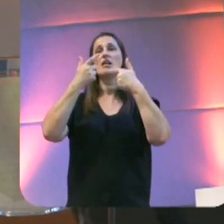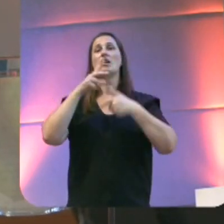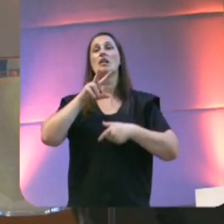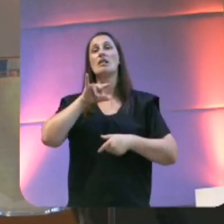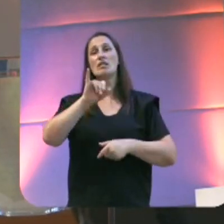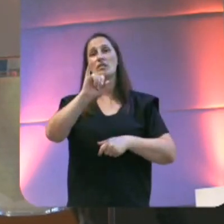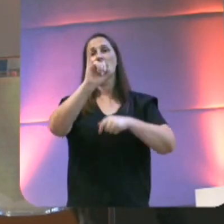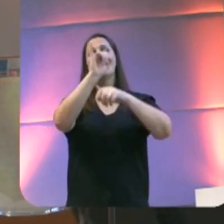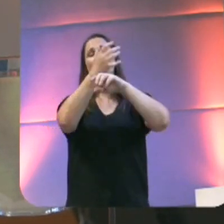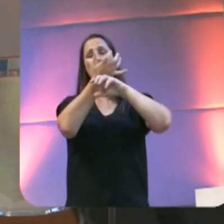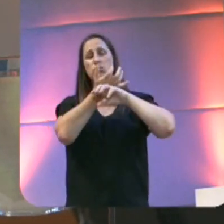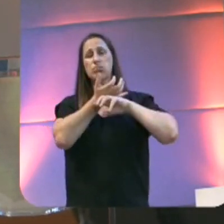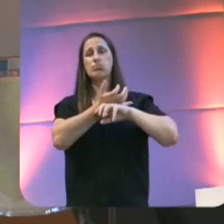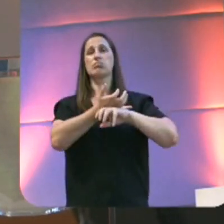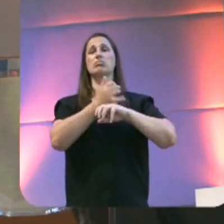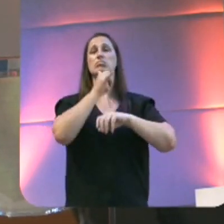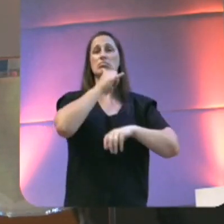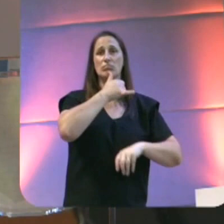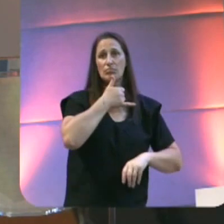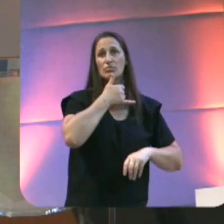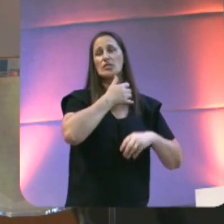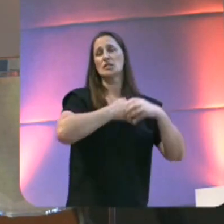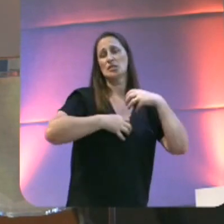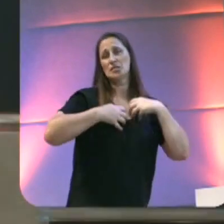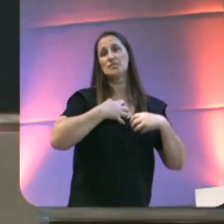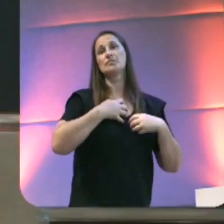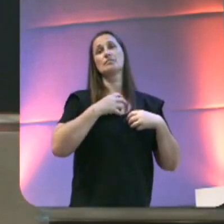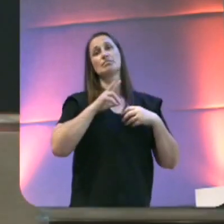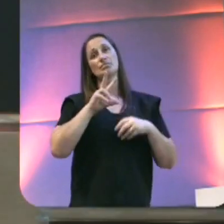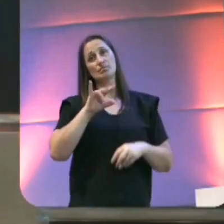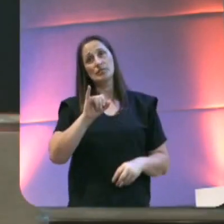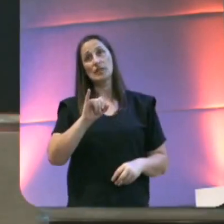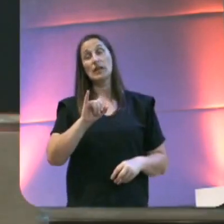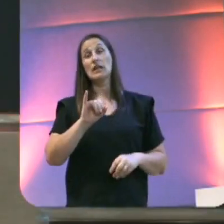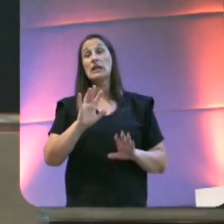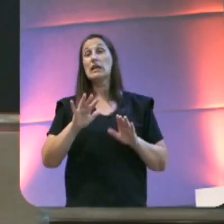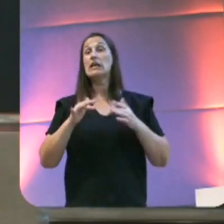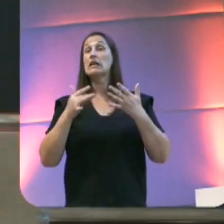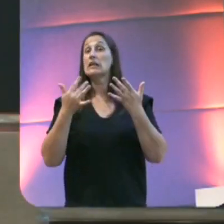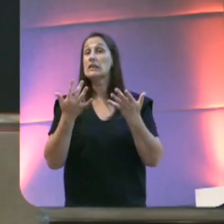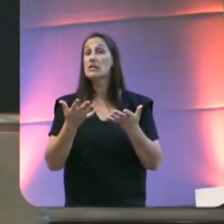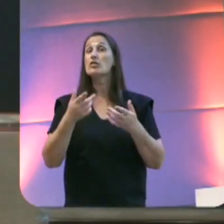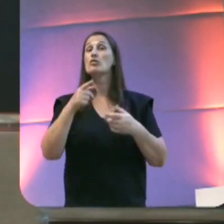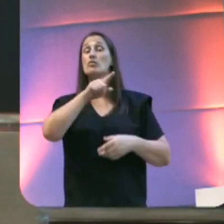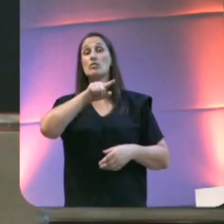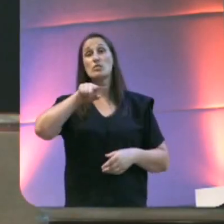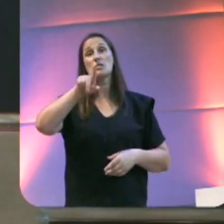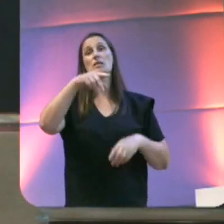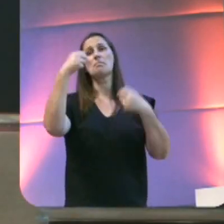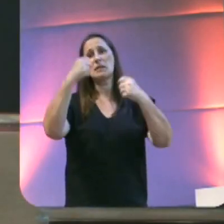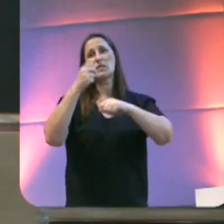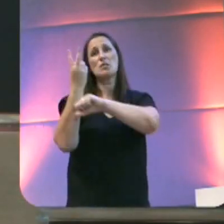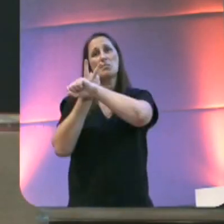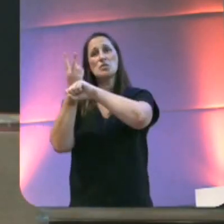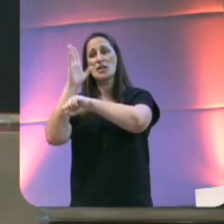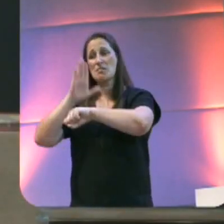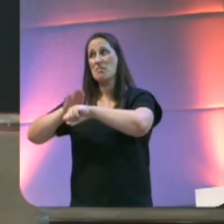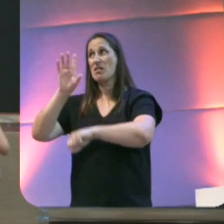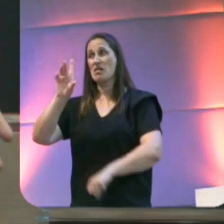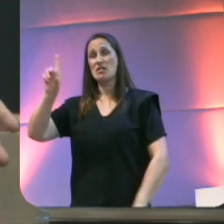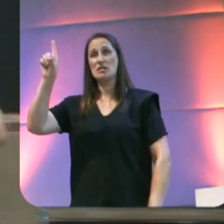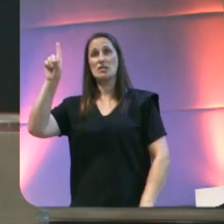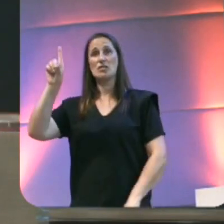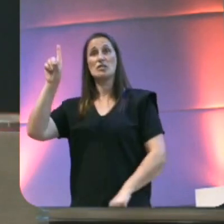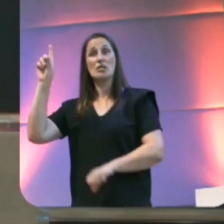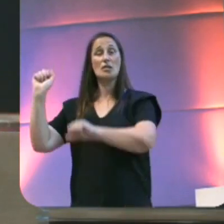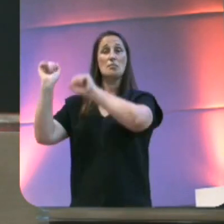óleo. Então, queridos, não se conforme com o que você tem, busca mais do Senhor, porque Ele tem mais